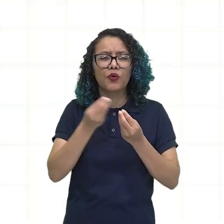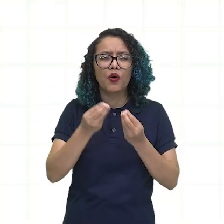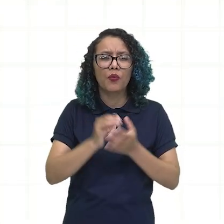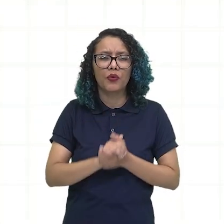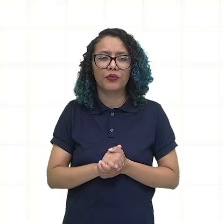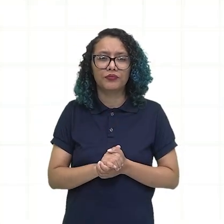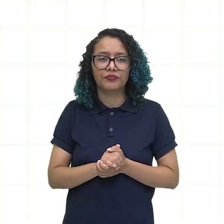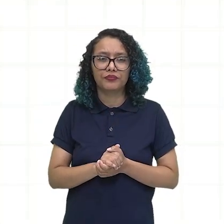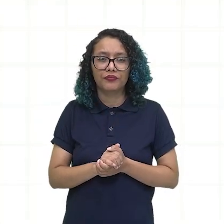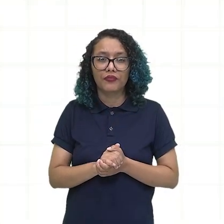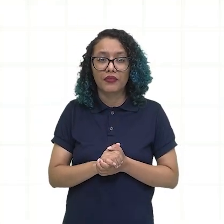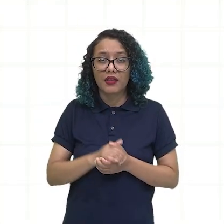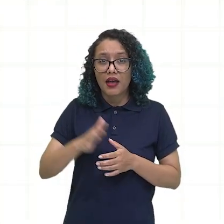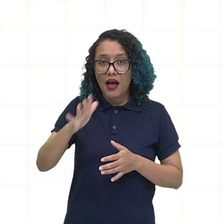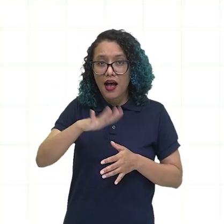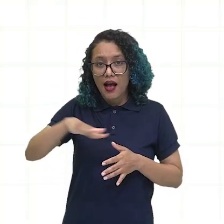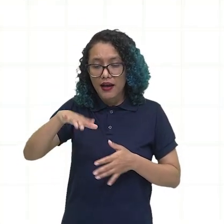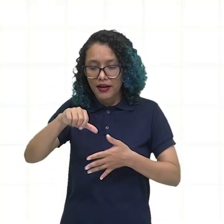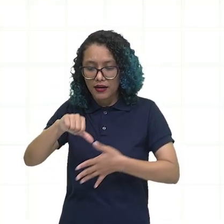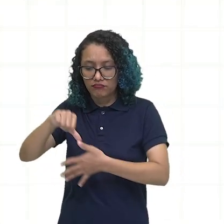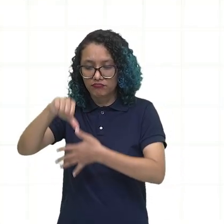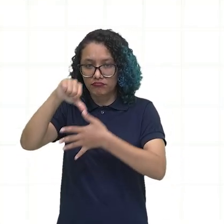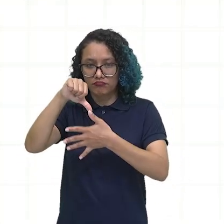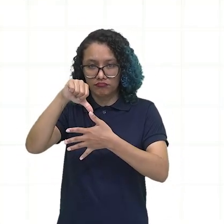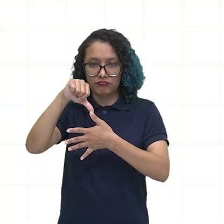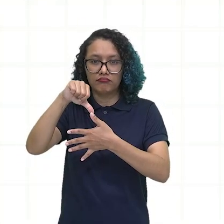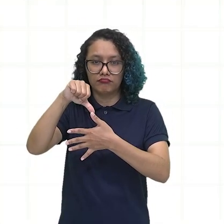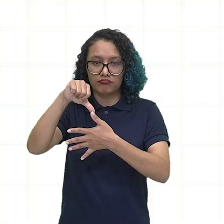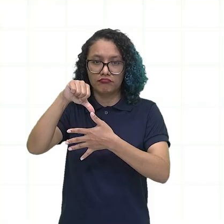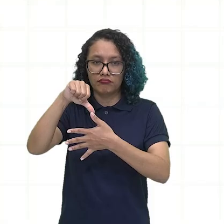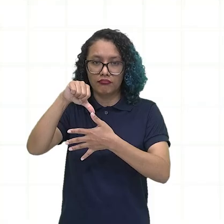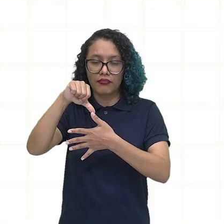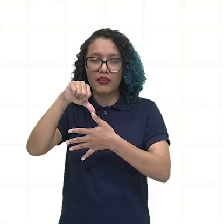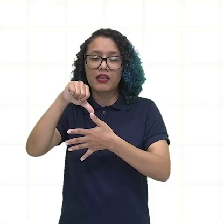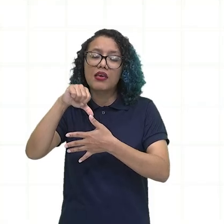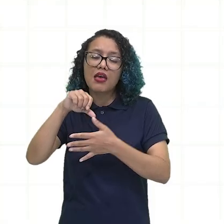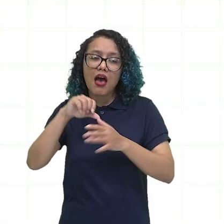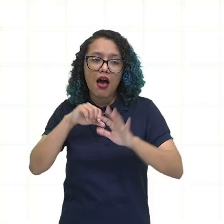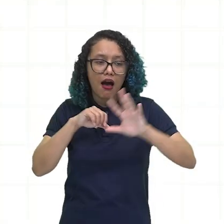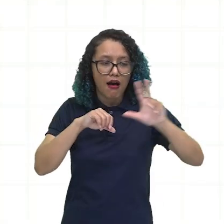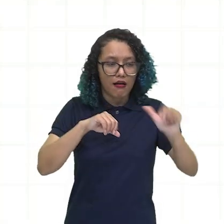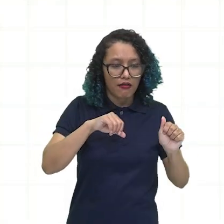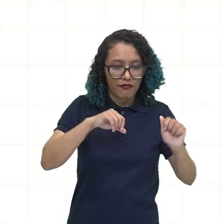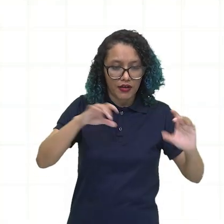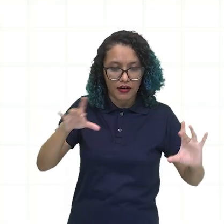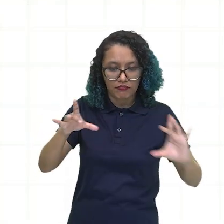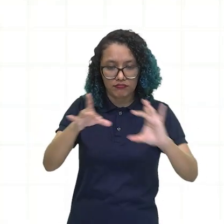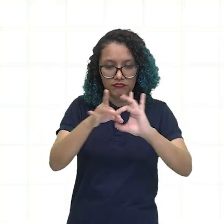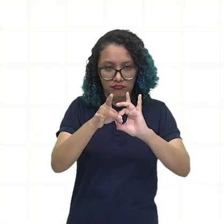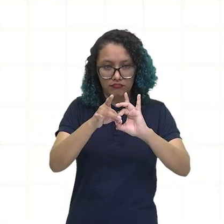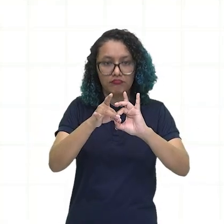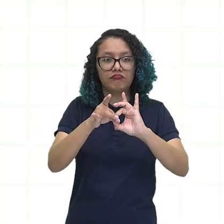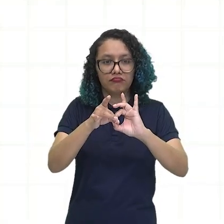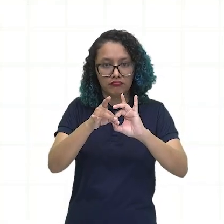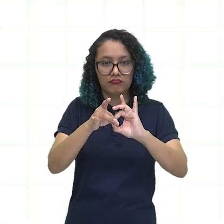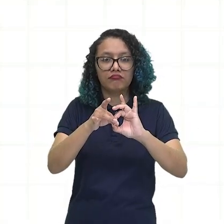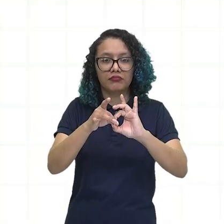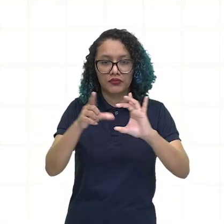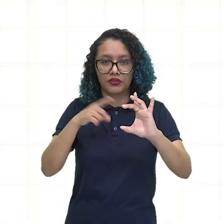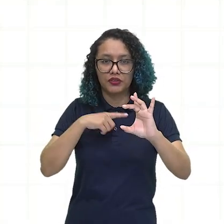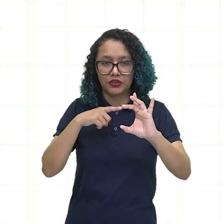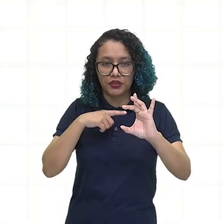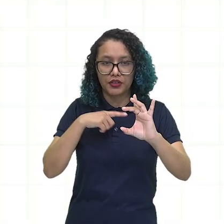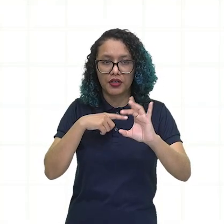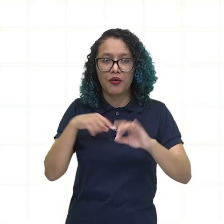conectava a América do Sul e a África, certo? Saindo por um rio